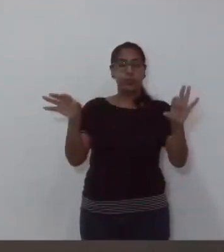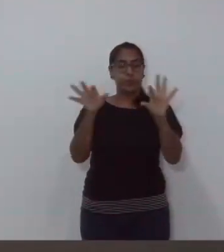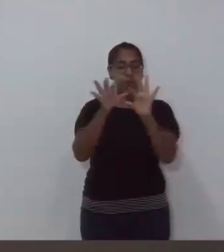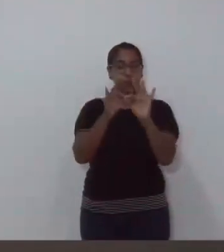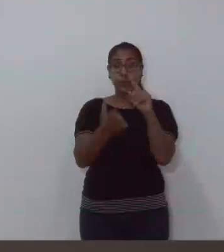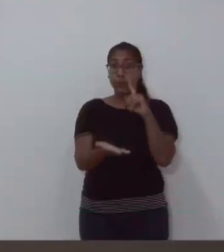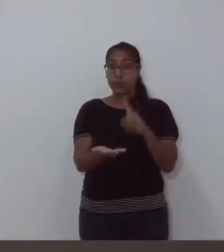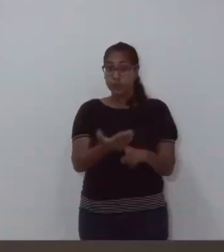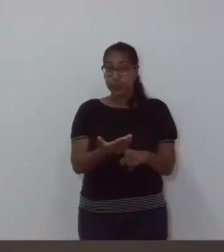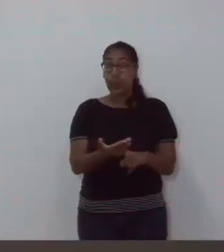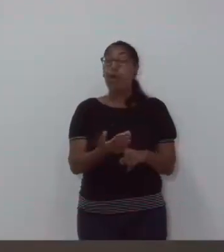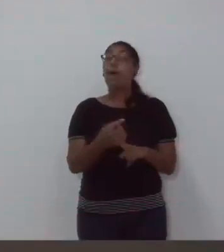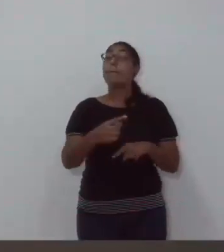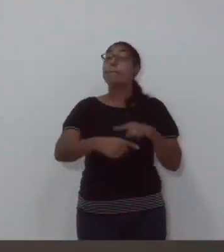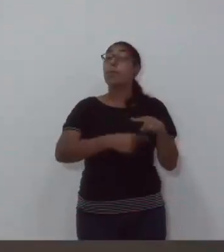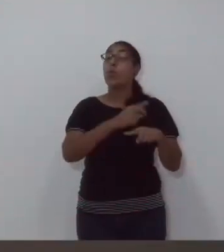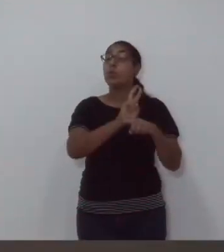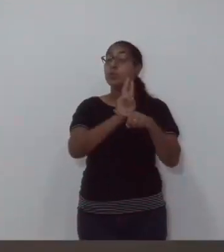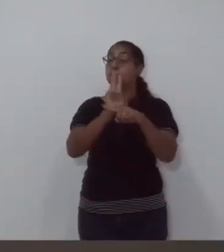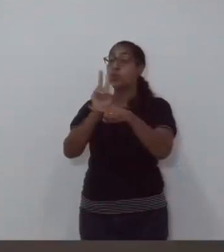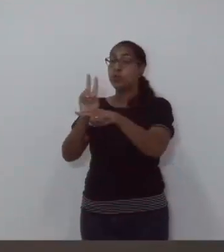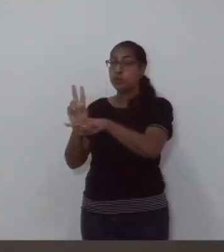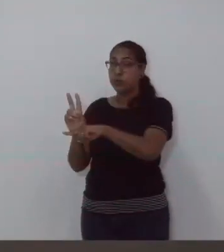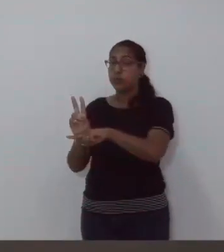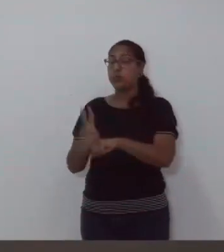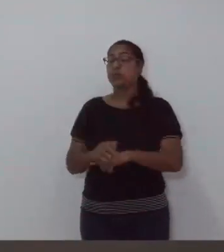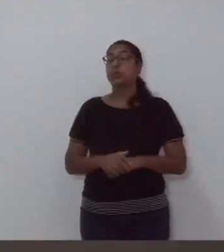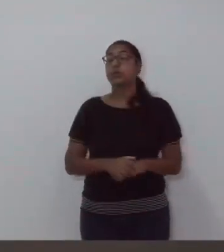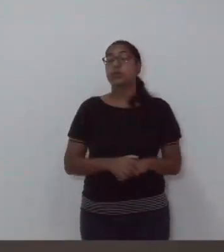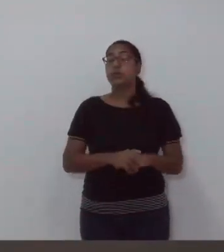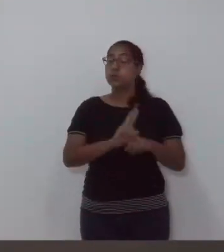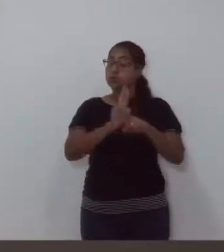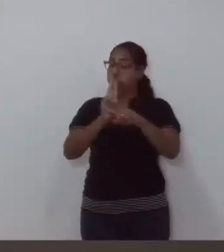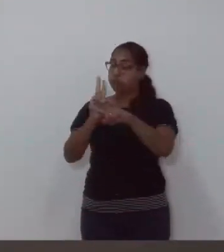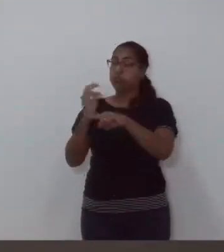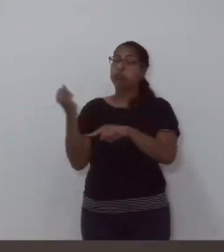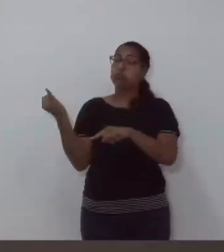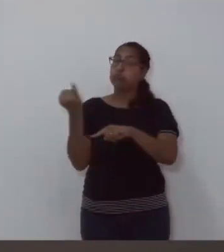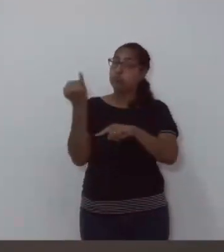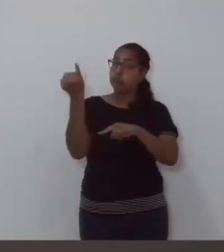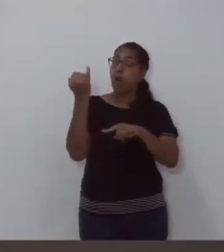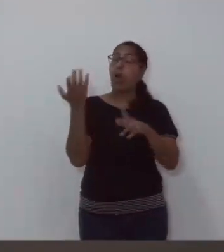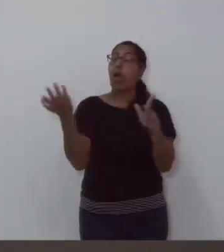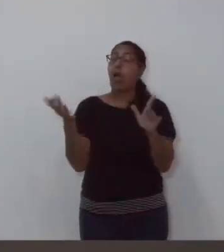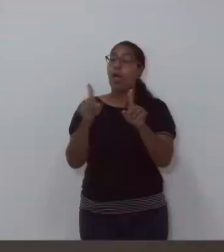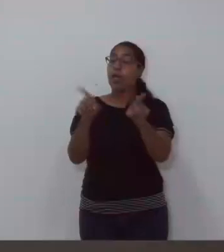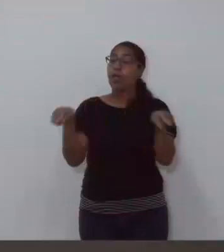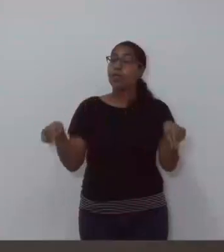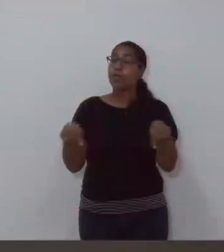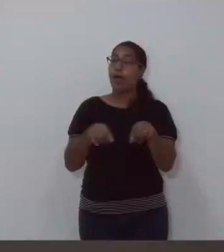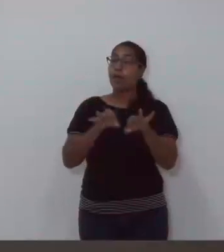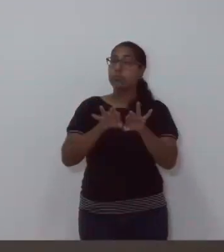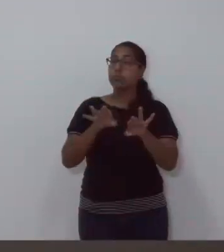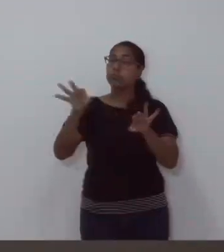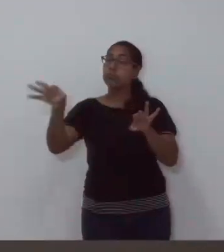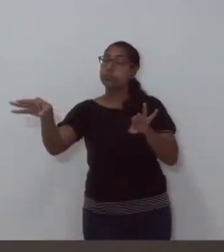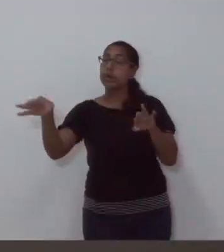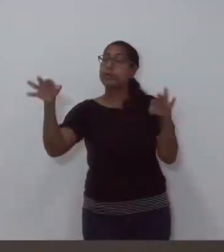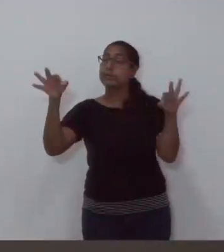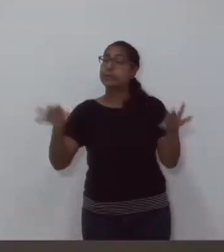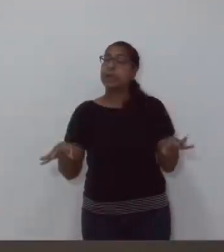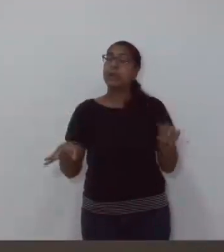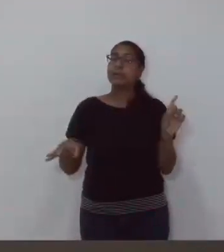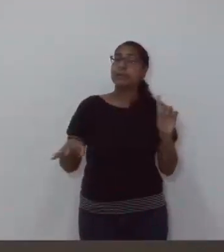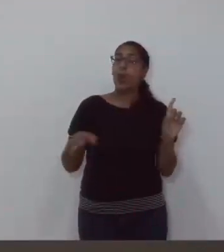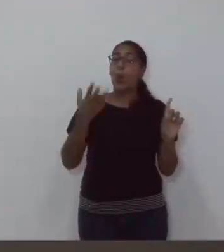ela tem que fiscalizar. Ela tem que fiscalizar, ela tem que ver se a metragem é compatível pelo